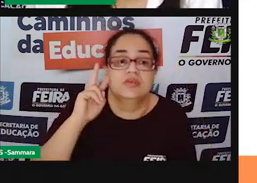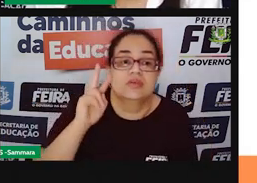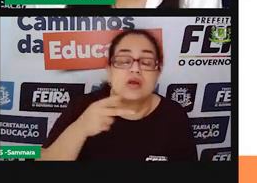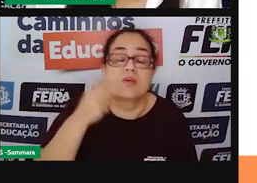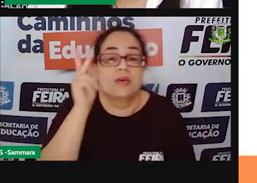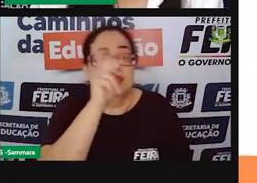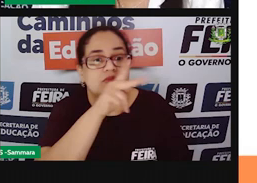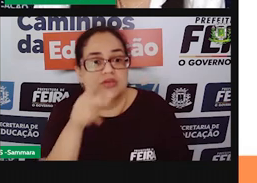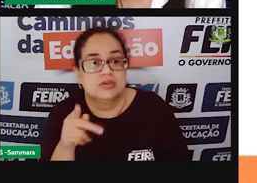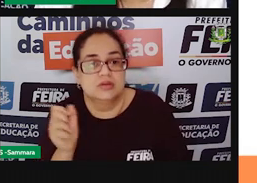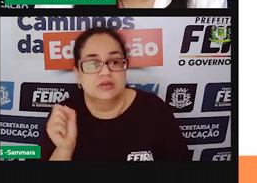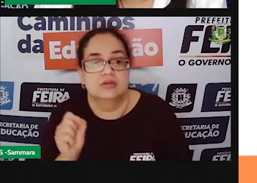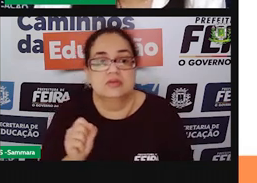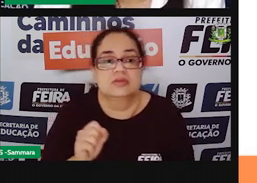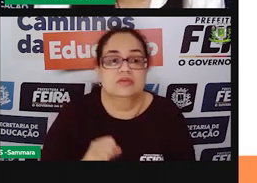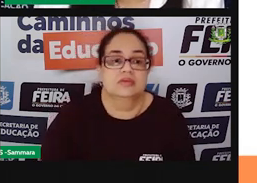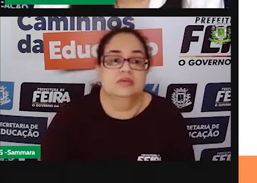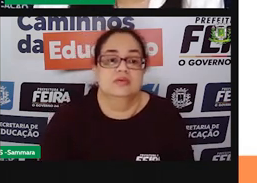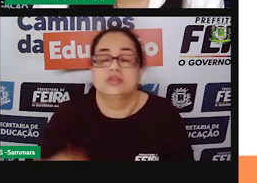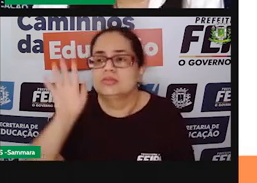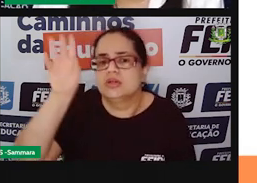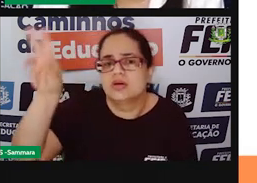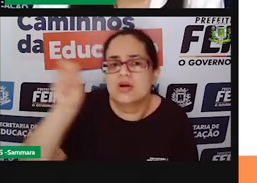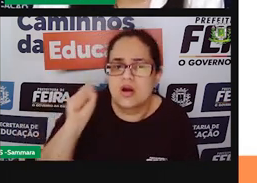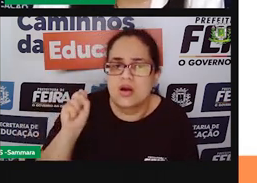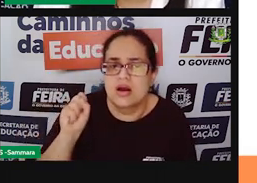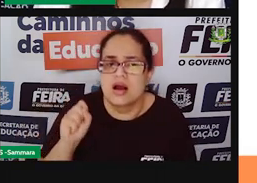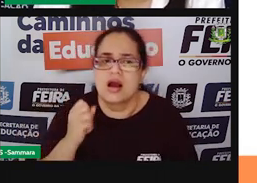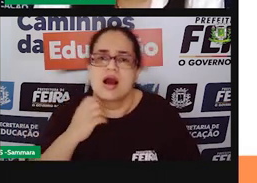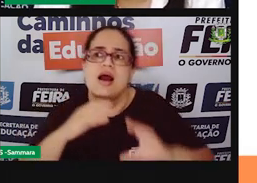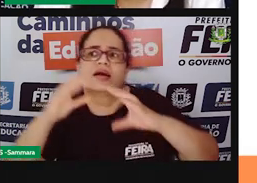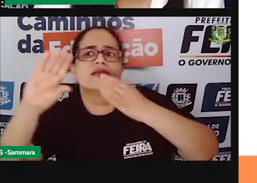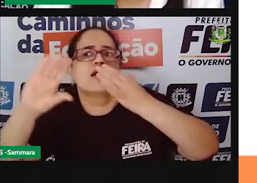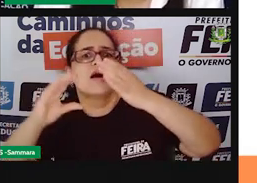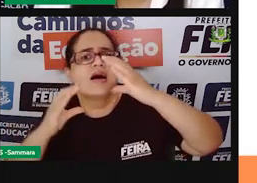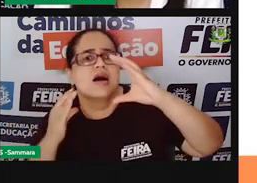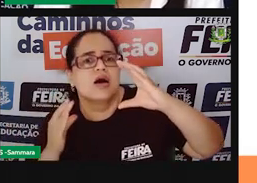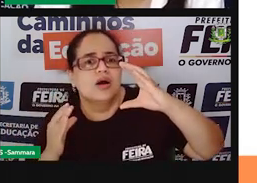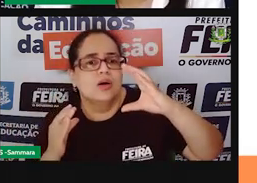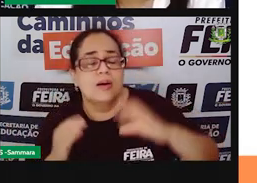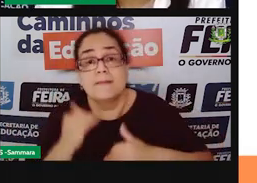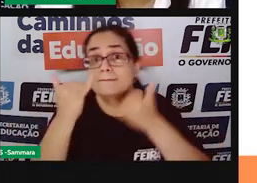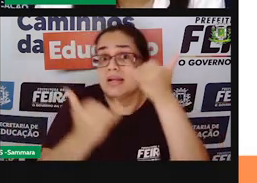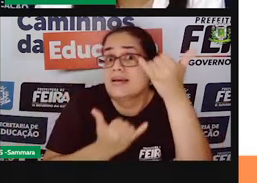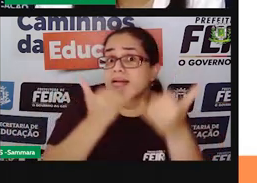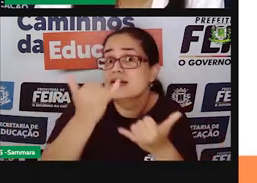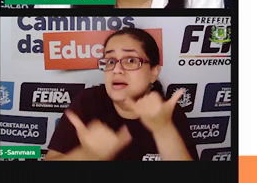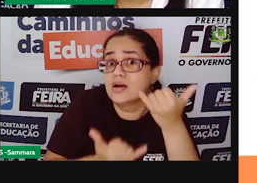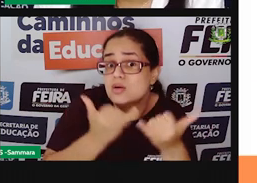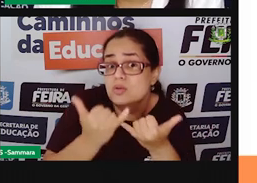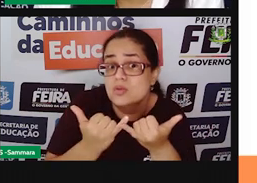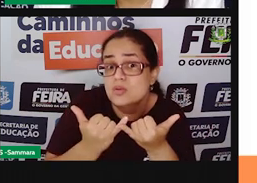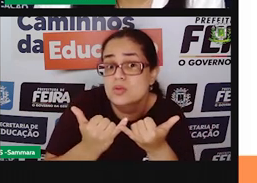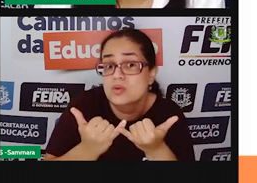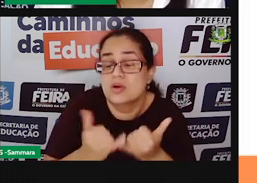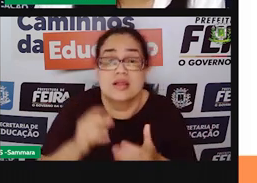a Pró ensinou, ó, como se eu estivesse chamando alguém. Cantarão, brincarão,